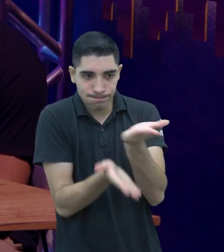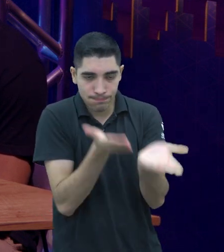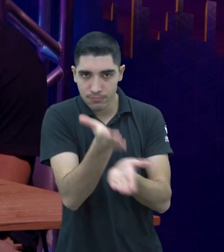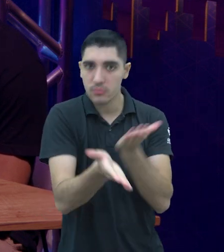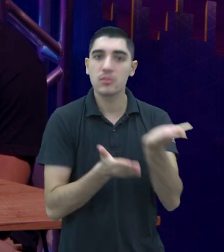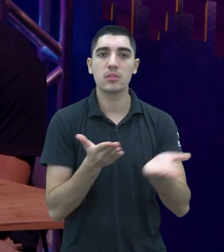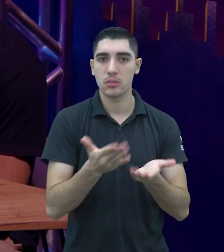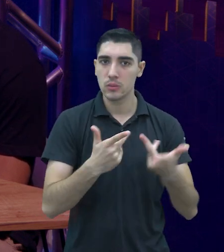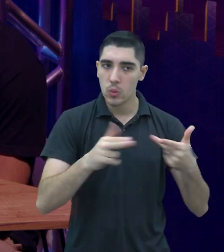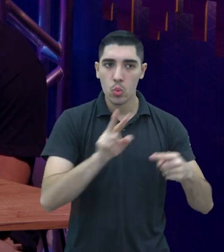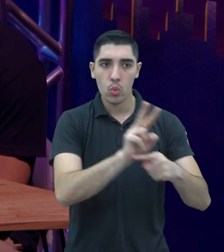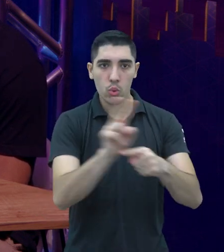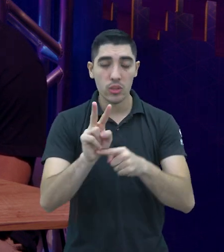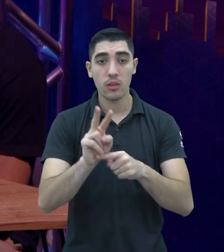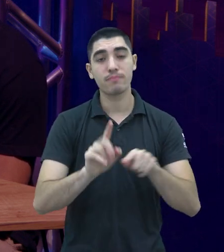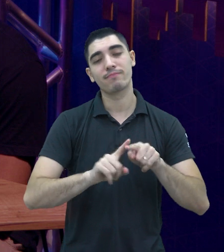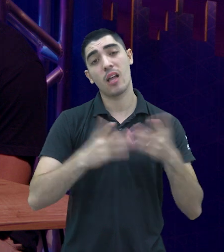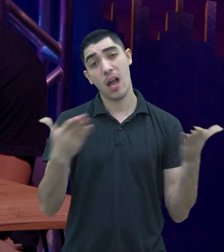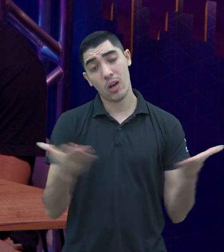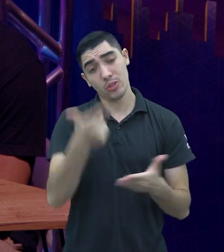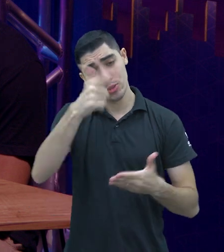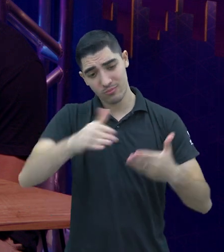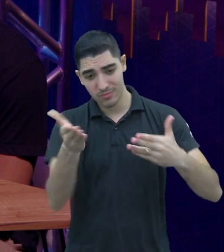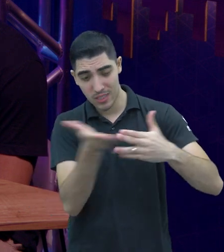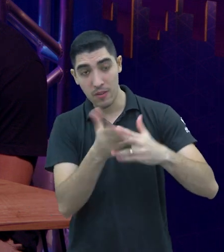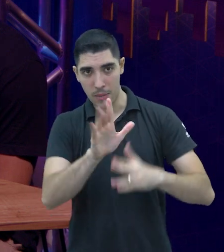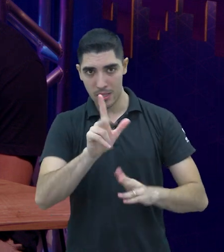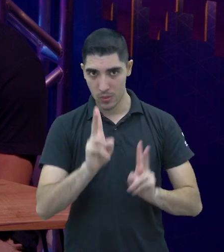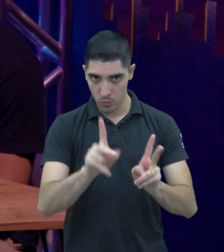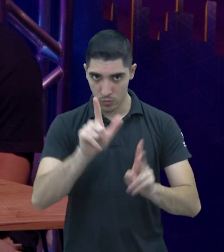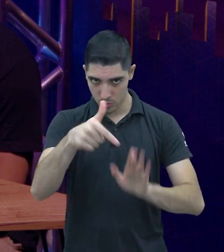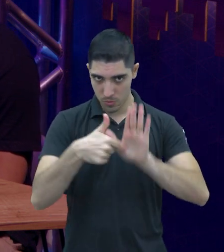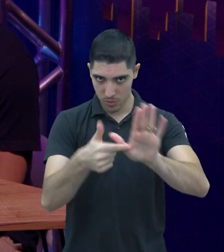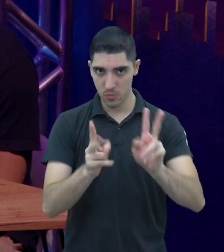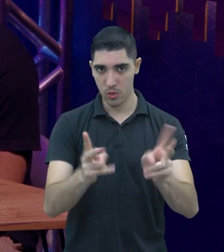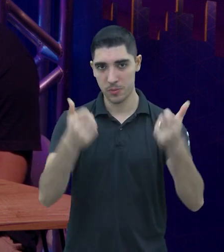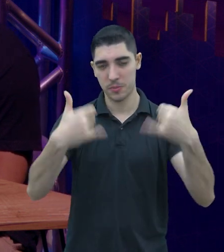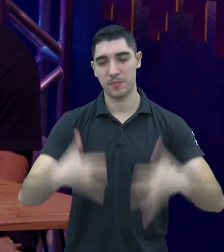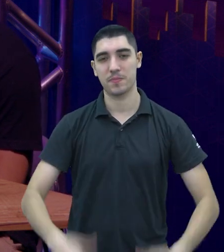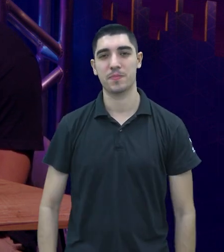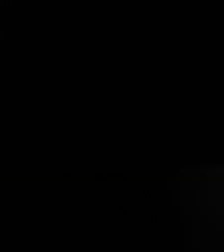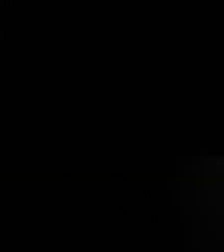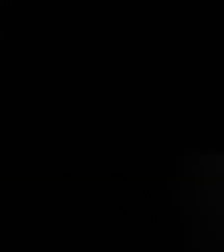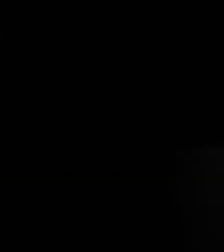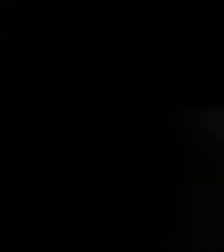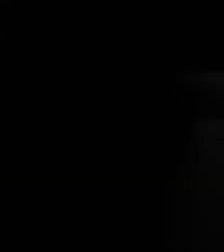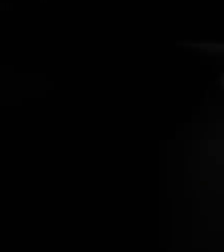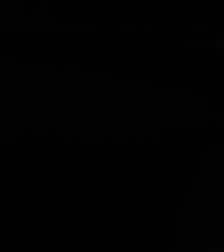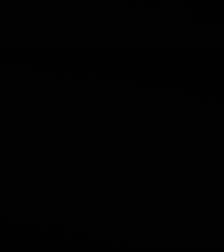mais, faz toda essa crítica. Mas a gente tem que ir para mais um intervalo, mas fica por aí que a gente volta já já.